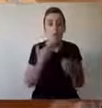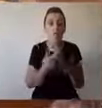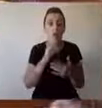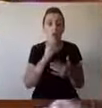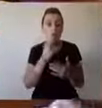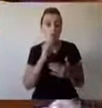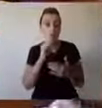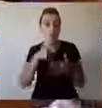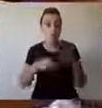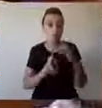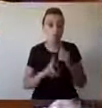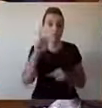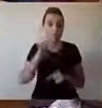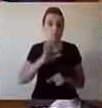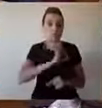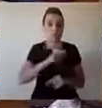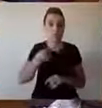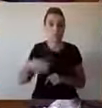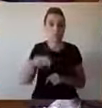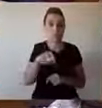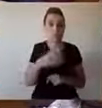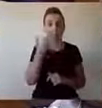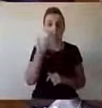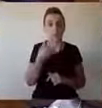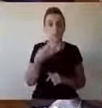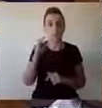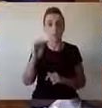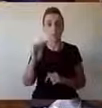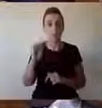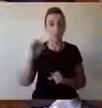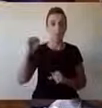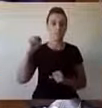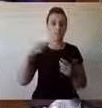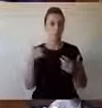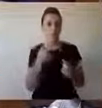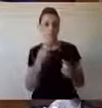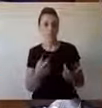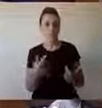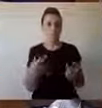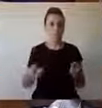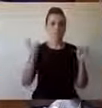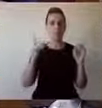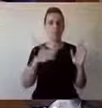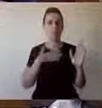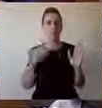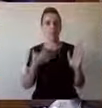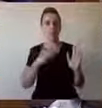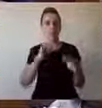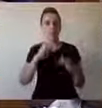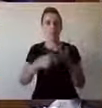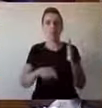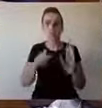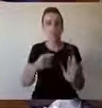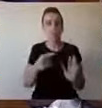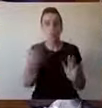que há bocadinho parecia um vigoroso social-democrata, agora parece um liberal que diz que não quer aumentar os impostos. Sr. Deputado, terminou o seu tempo. Termino já, Sr. Presidente.